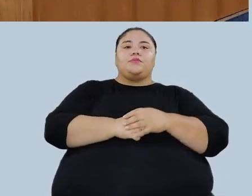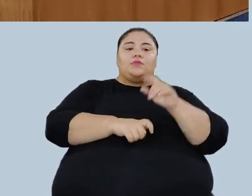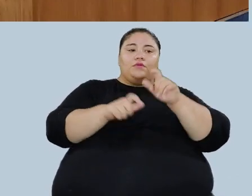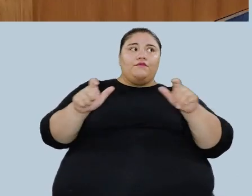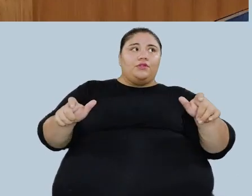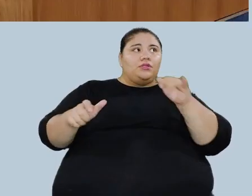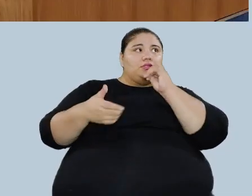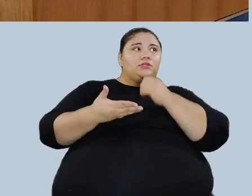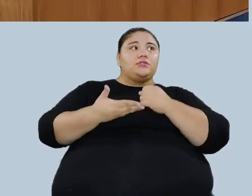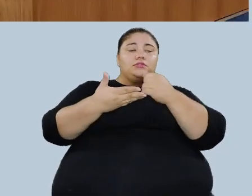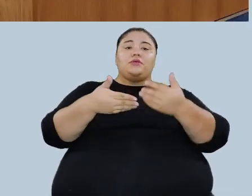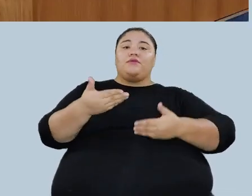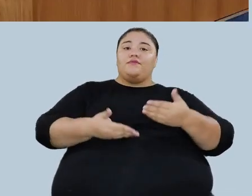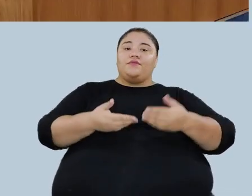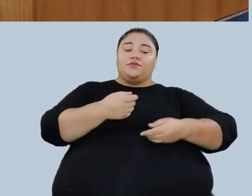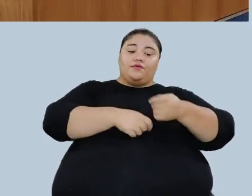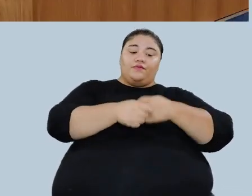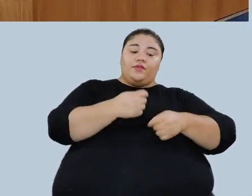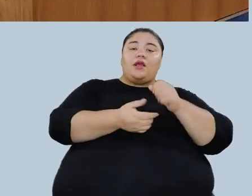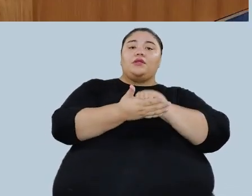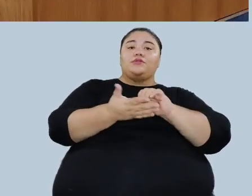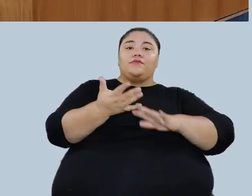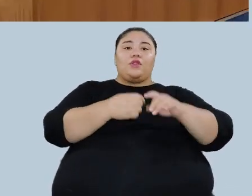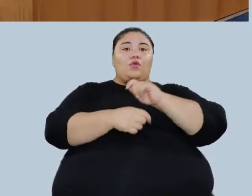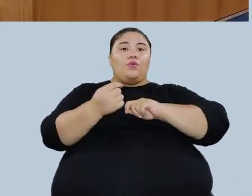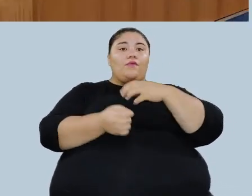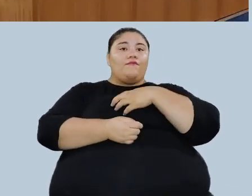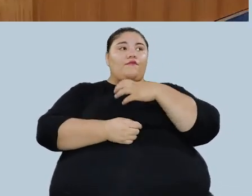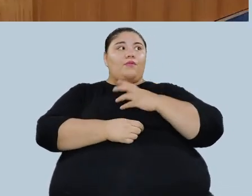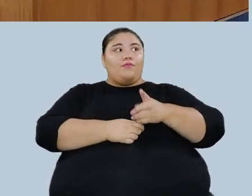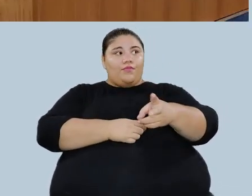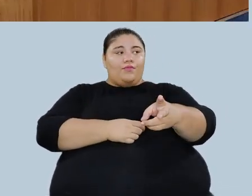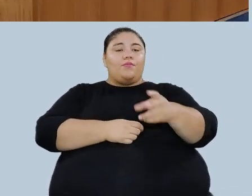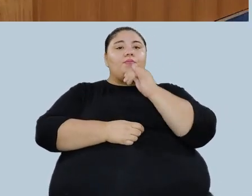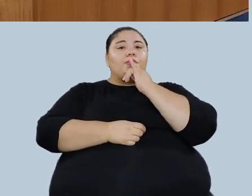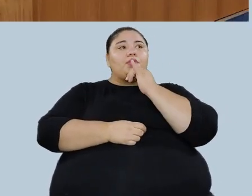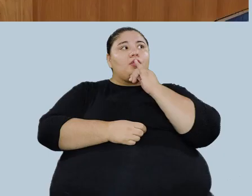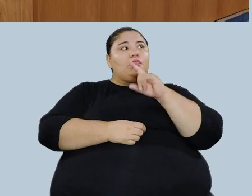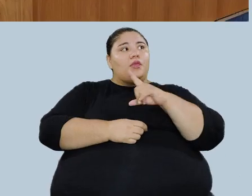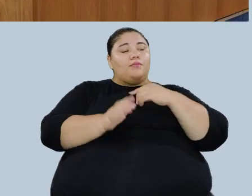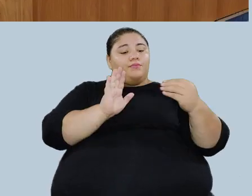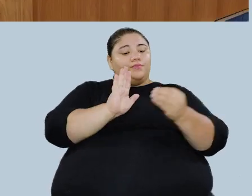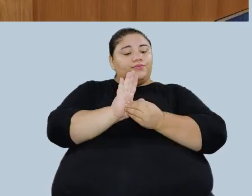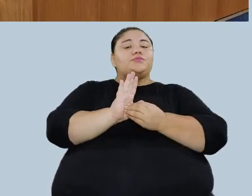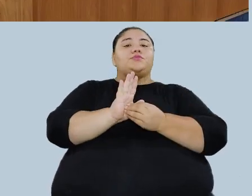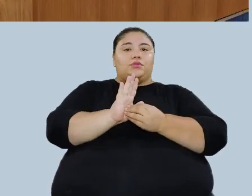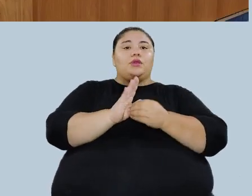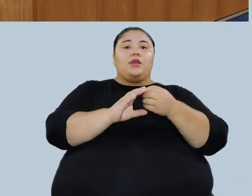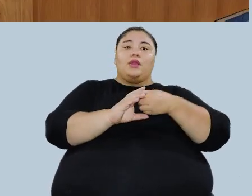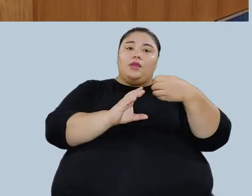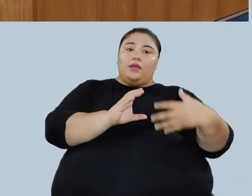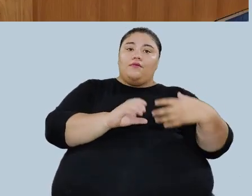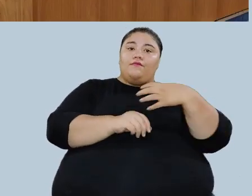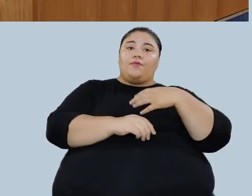prestem serviço financeiro no desenvolvimento de atividade econômica de modo habitual ou em volume que caracterize a atividade econômica ou de